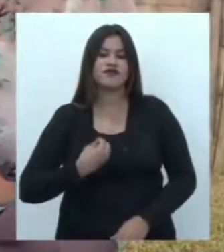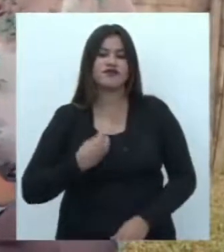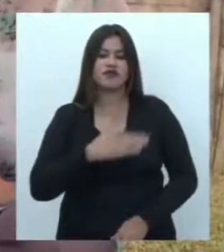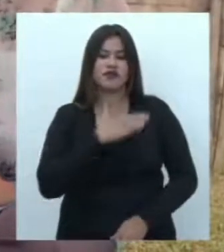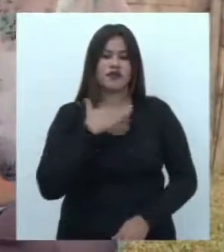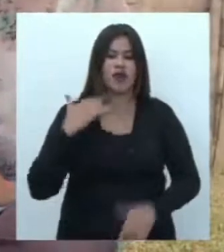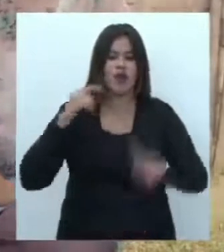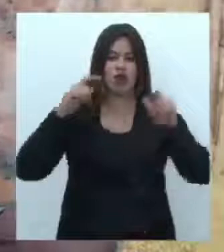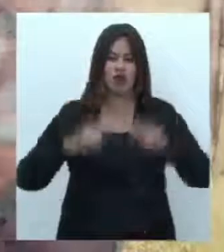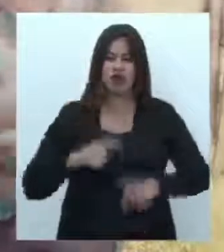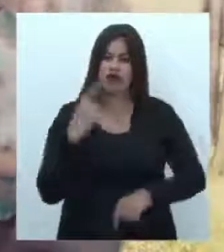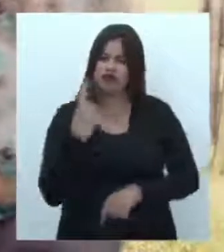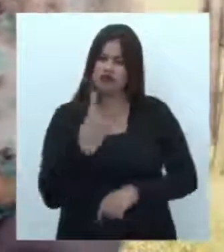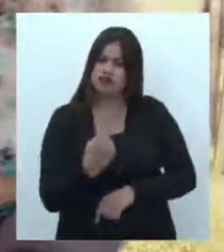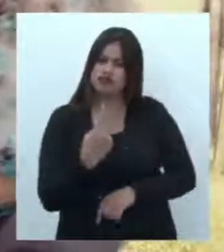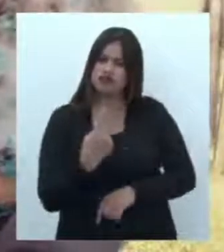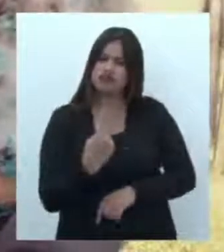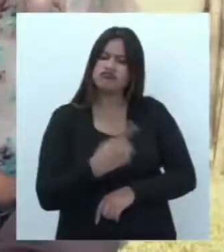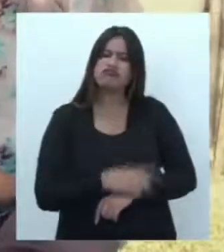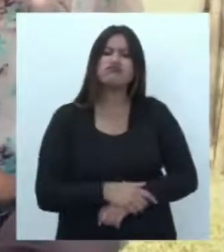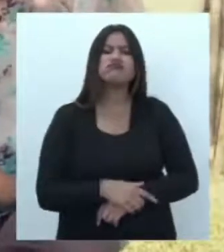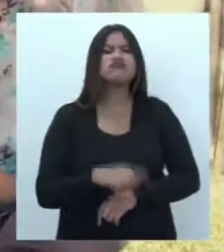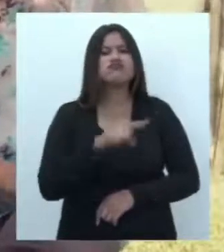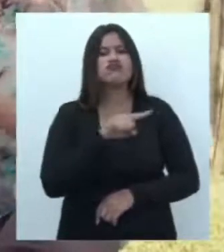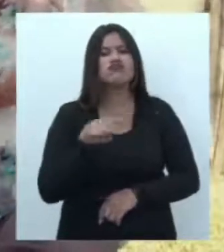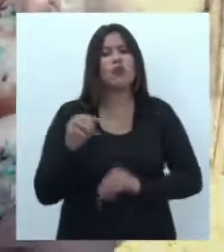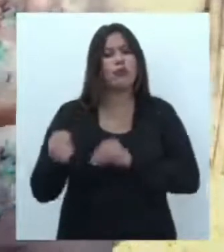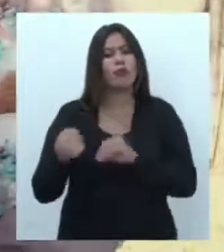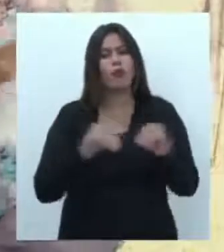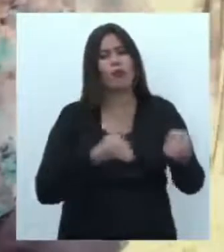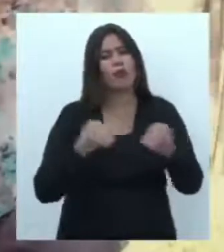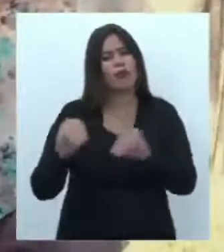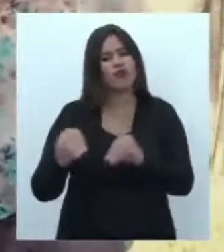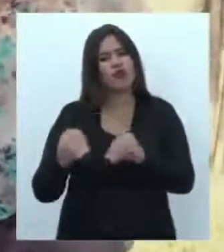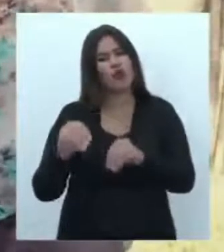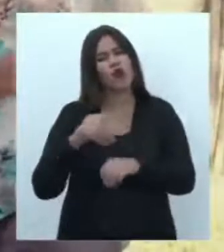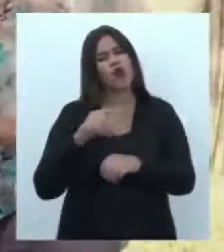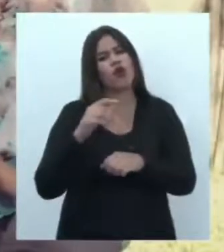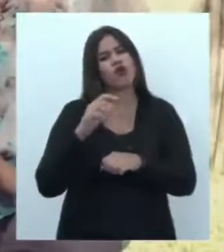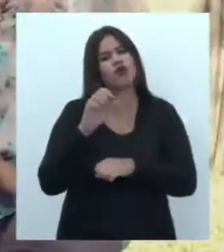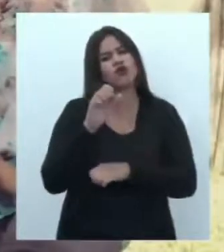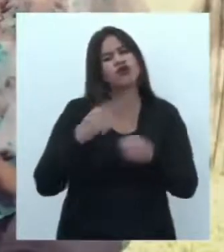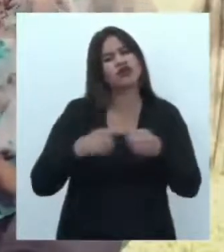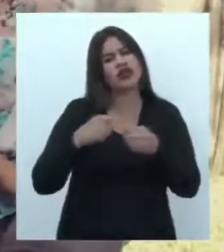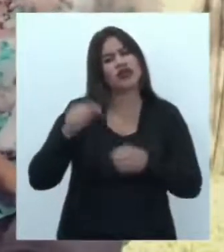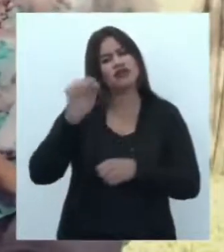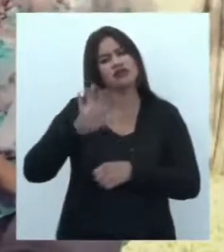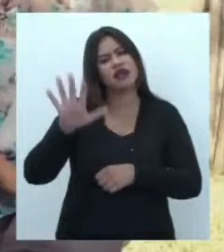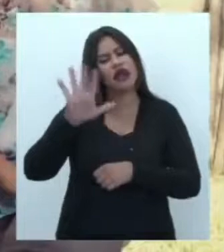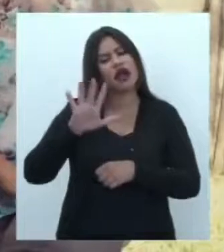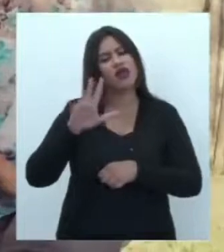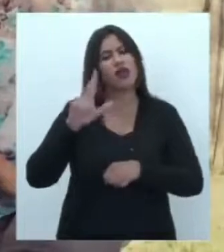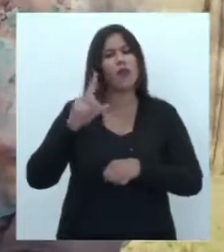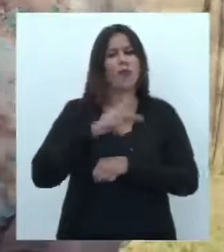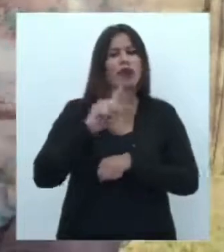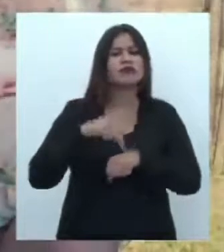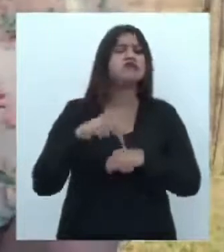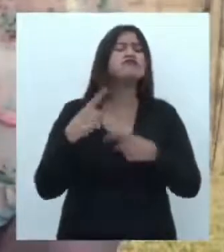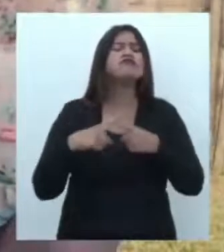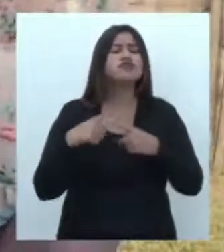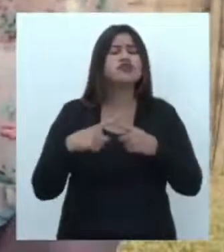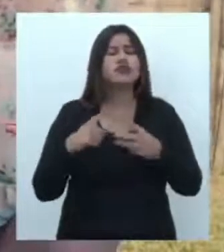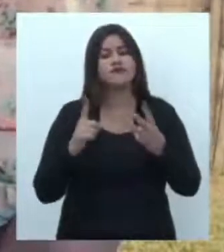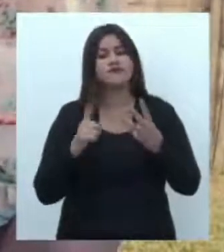no mesmo lugar? E você, já mudou de cidade, estado ou país? Por quê?